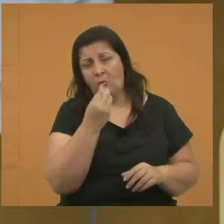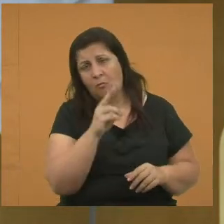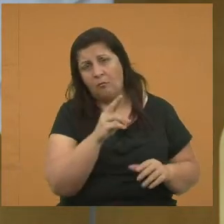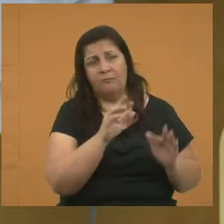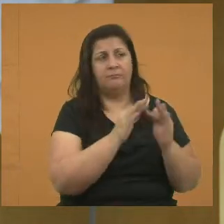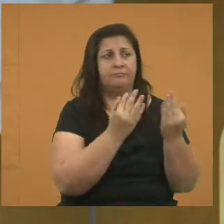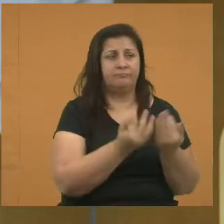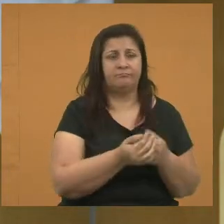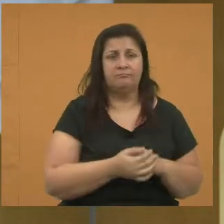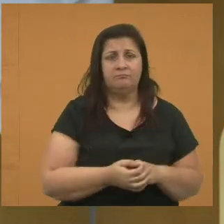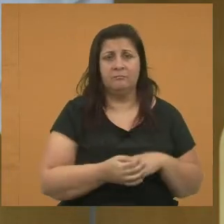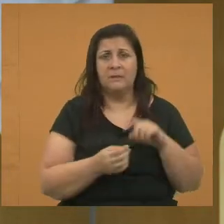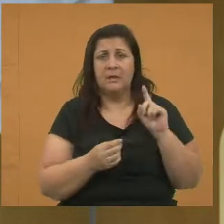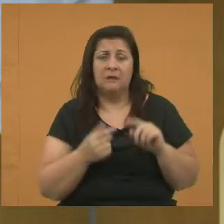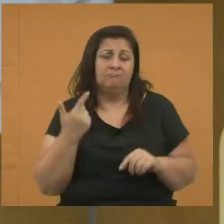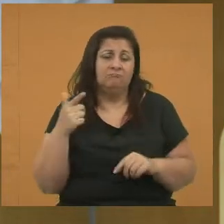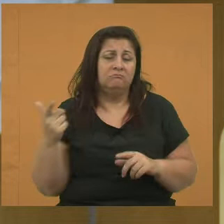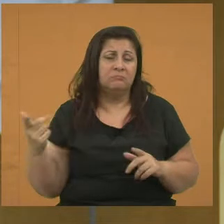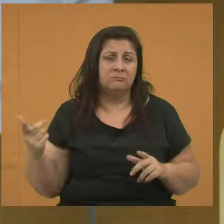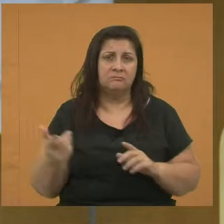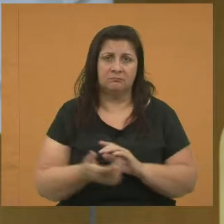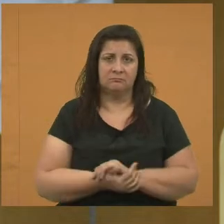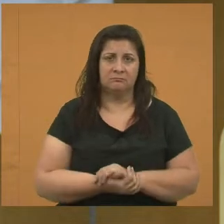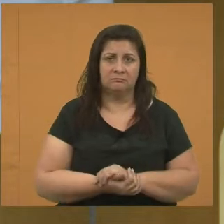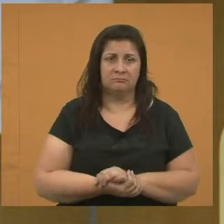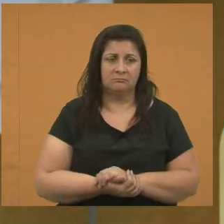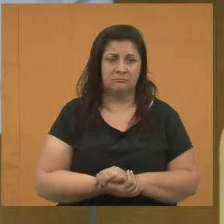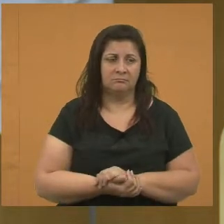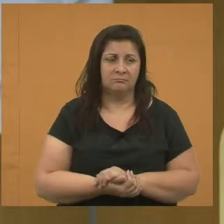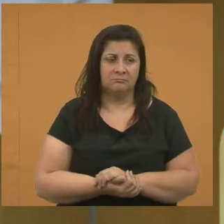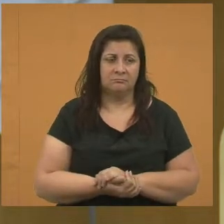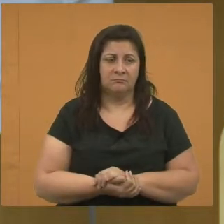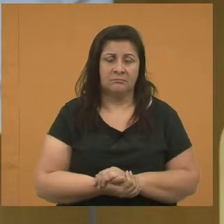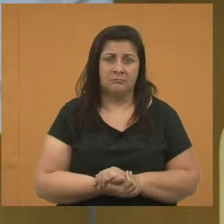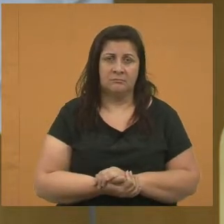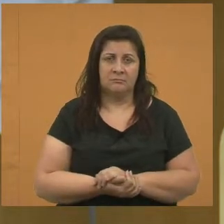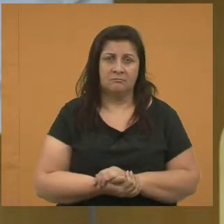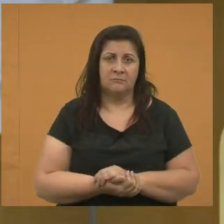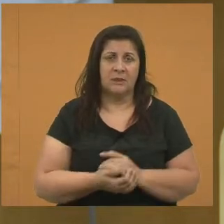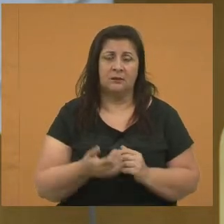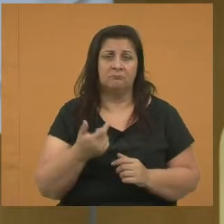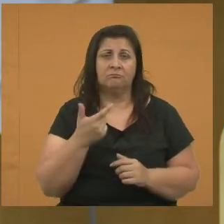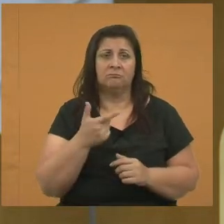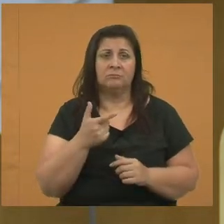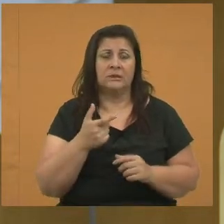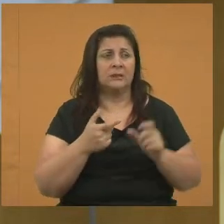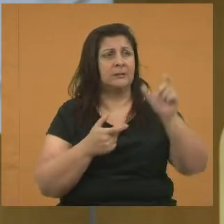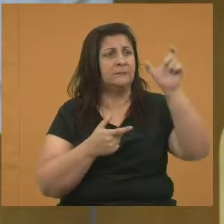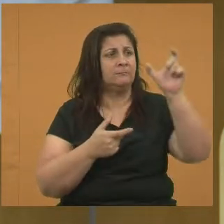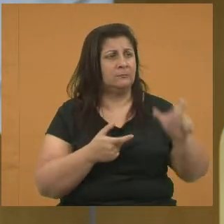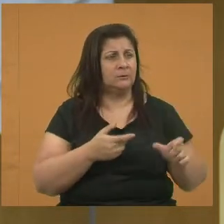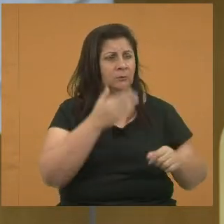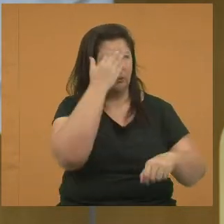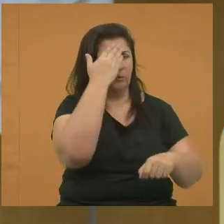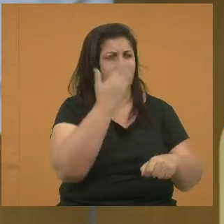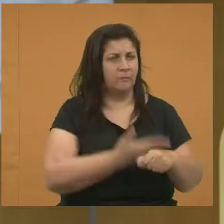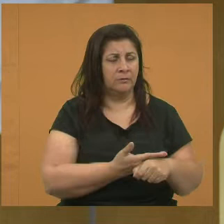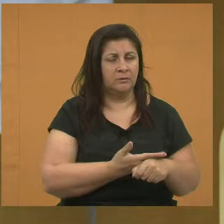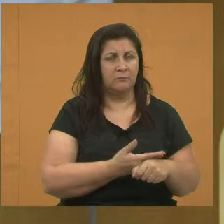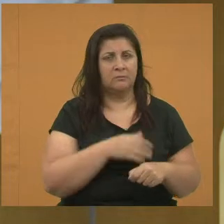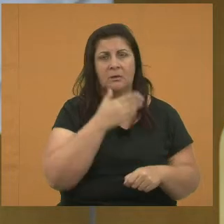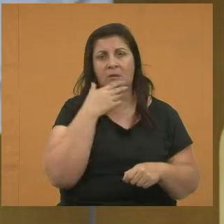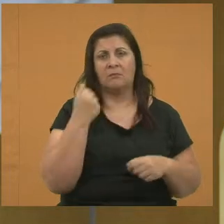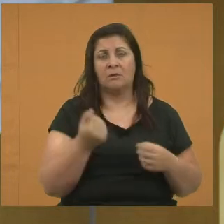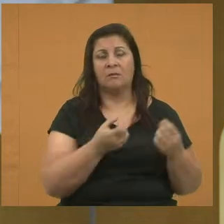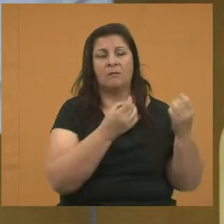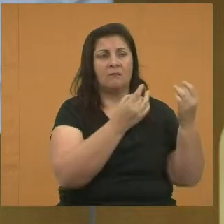né? Eu não tive esse familiar e nem uma pessoa assim que eu confiasse, então eu preferi